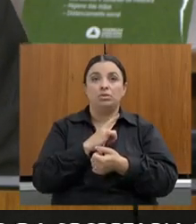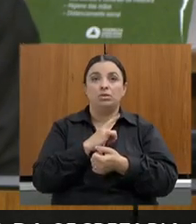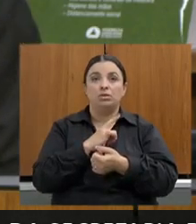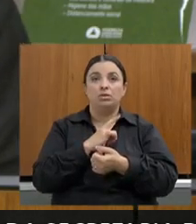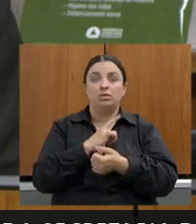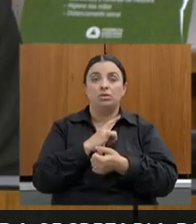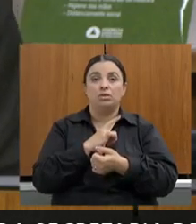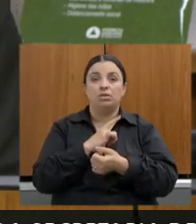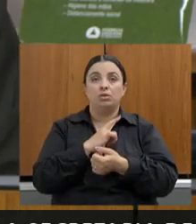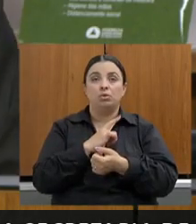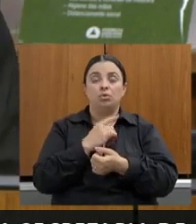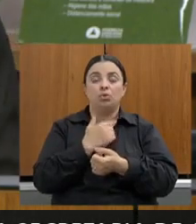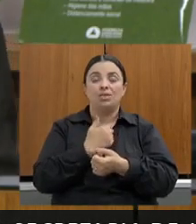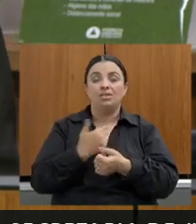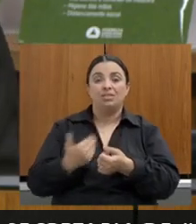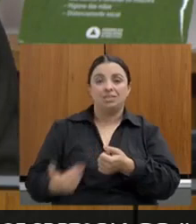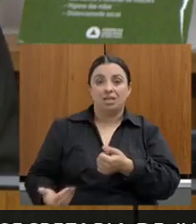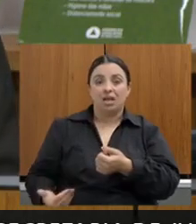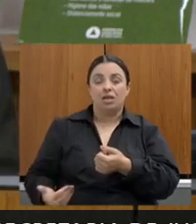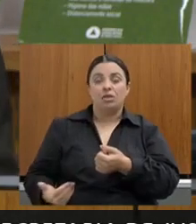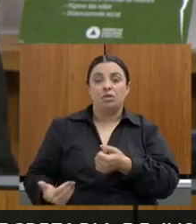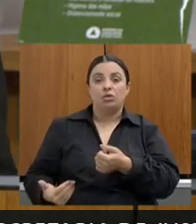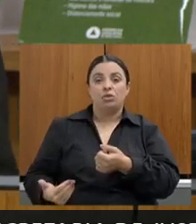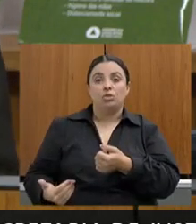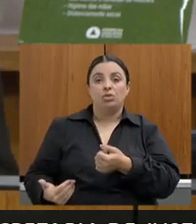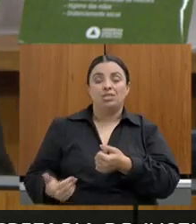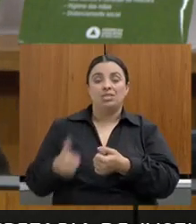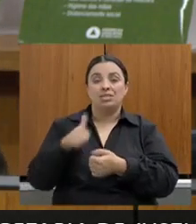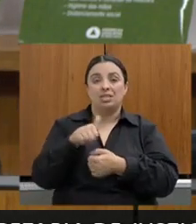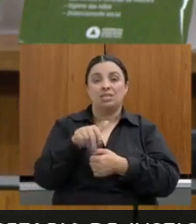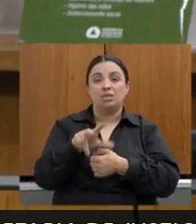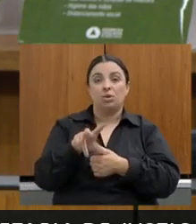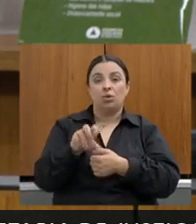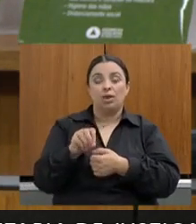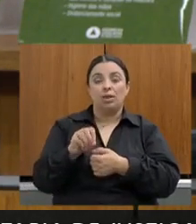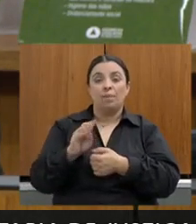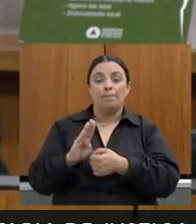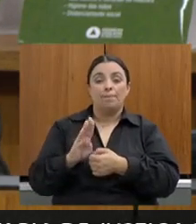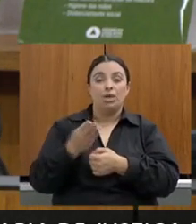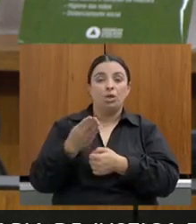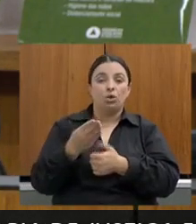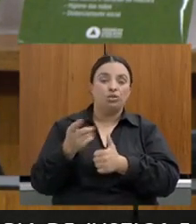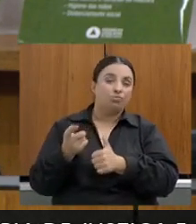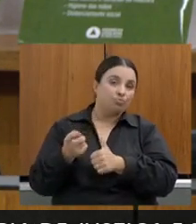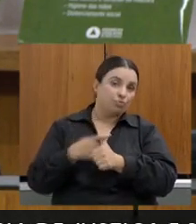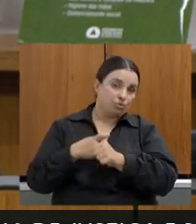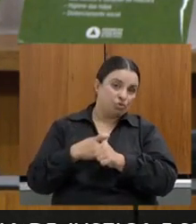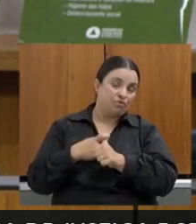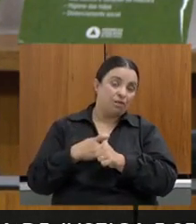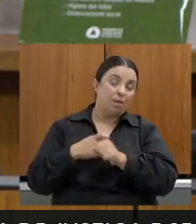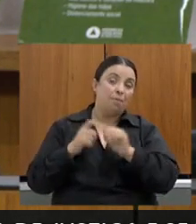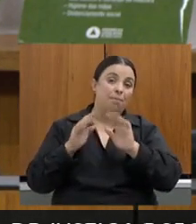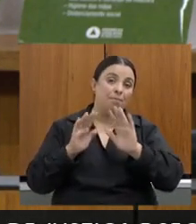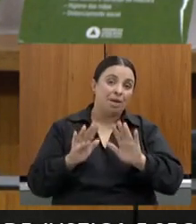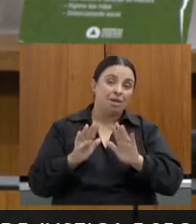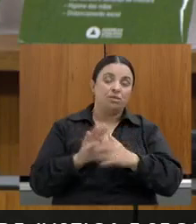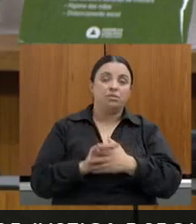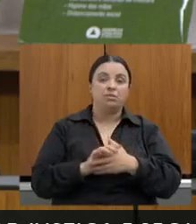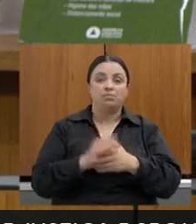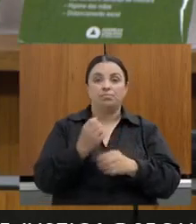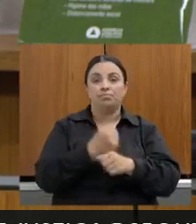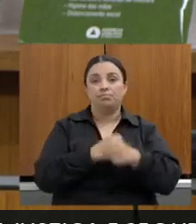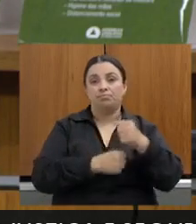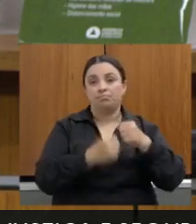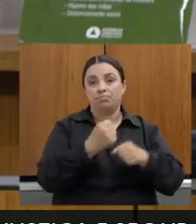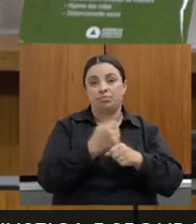tem 150 bilhões de dívidas mas que em 2020